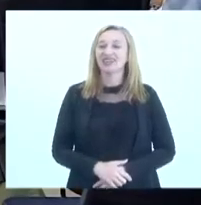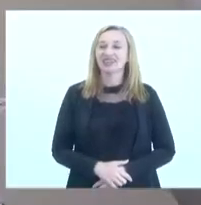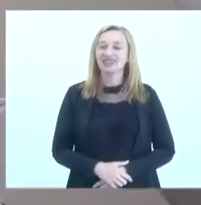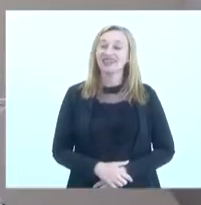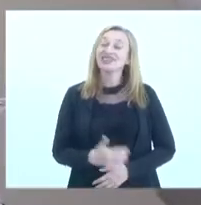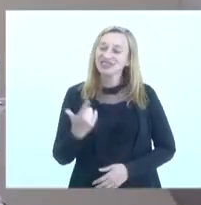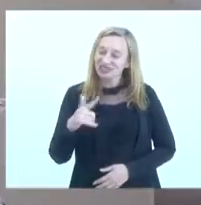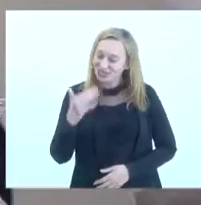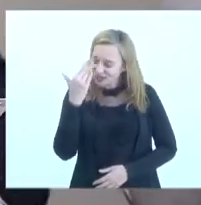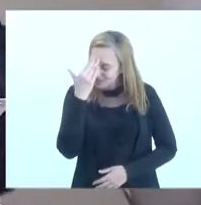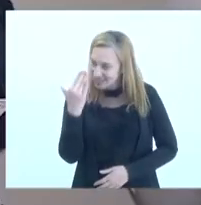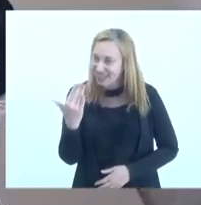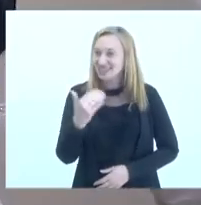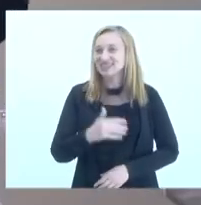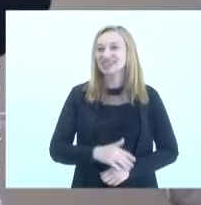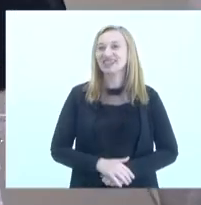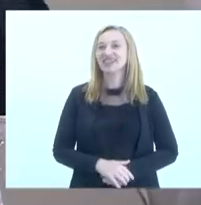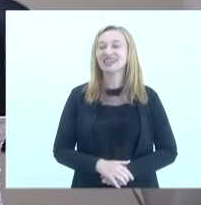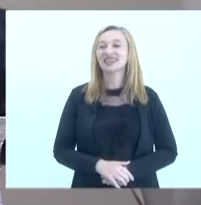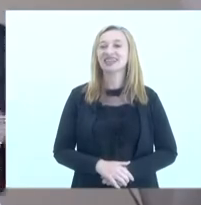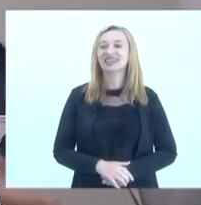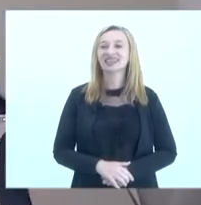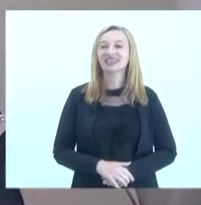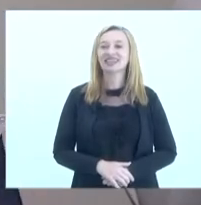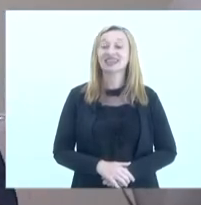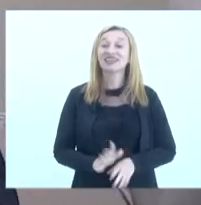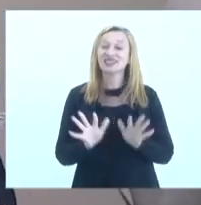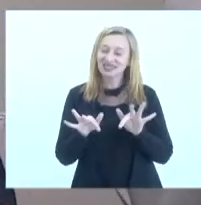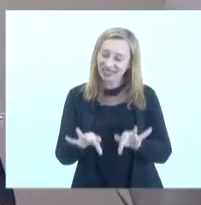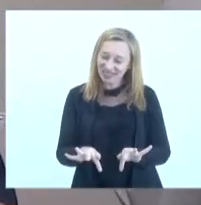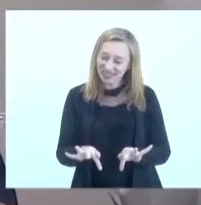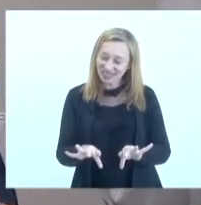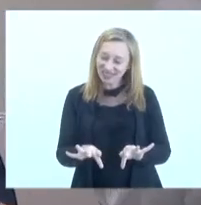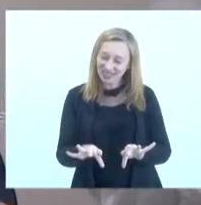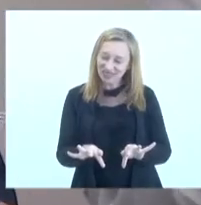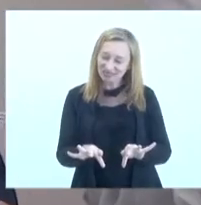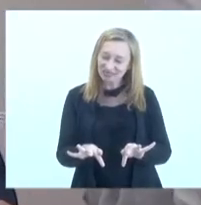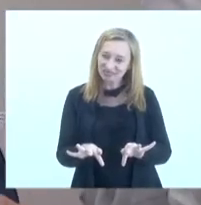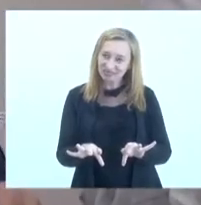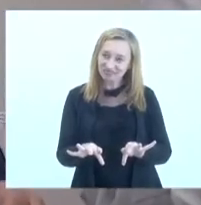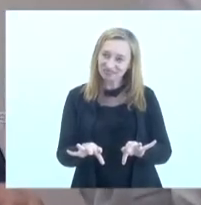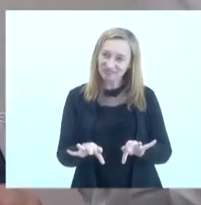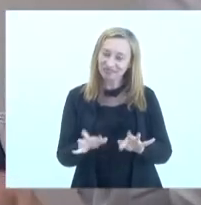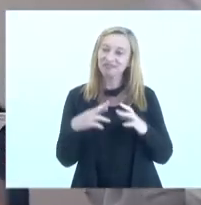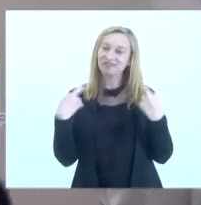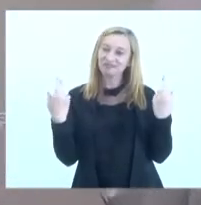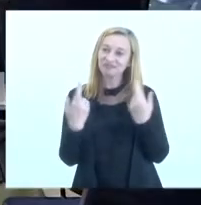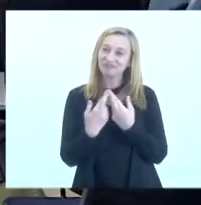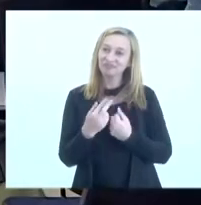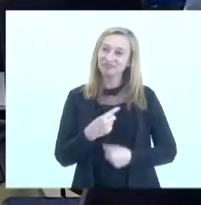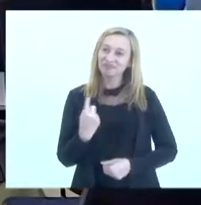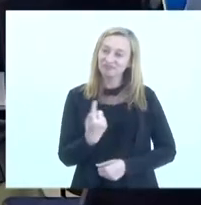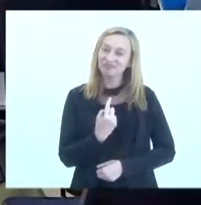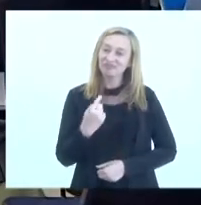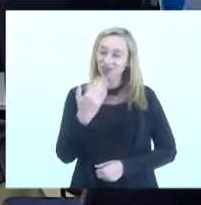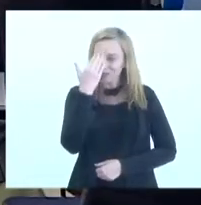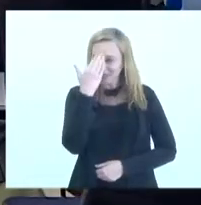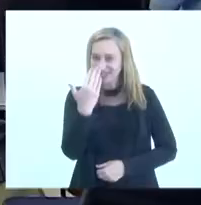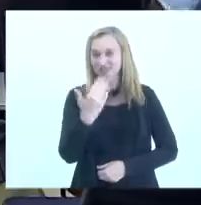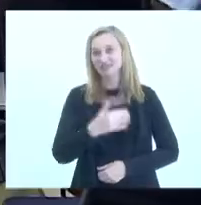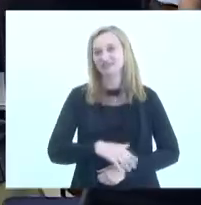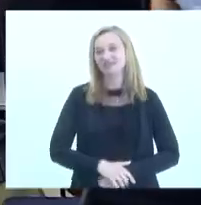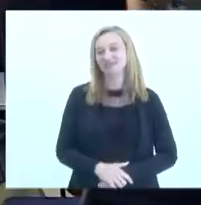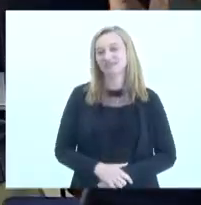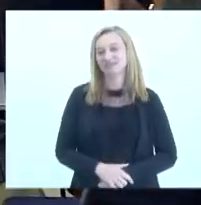Mais uma vez, muito obrigado. Está encerrada aqui a nossa reunião. Obrigado.